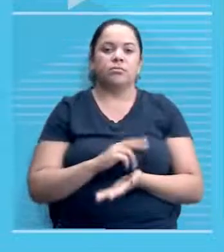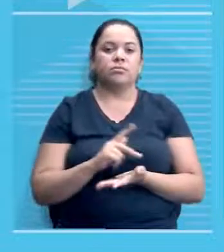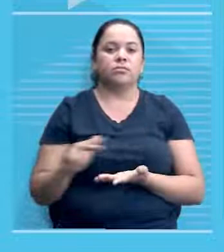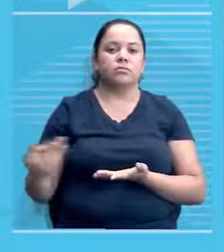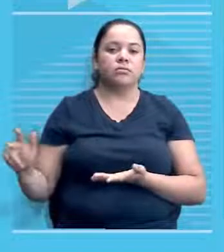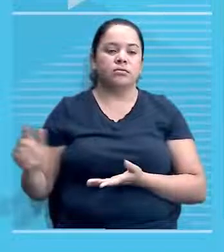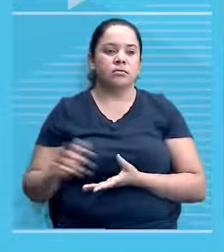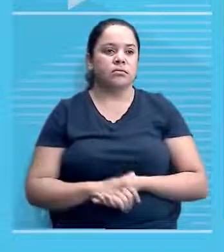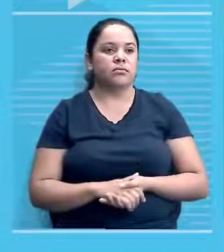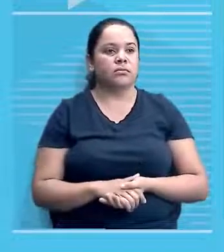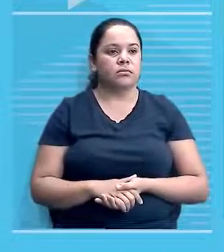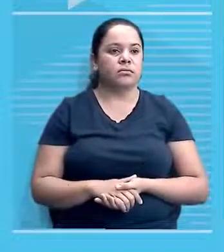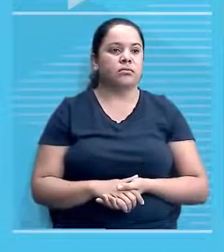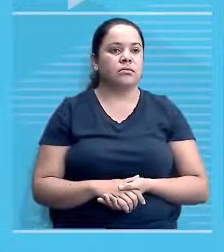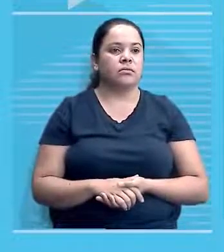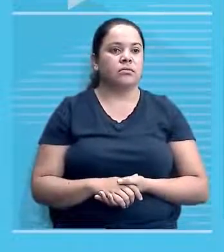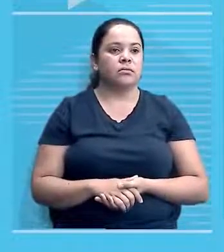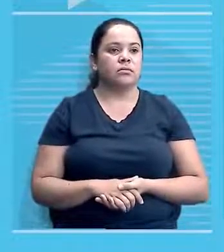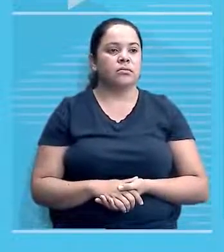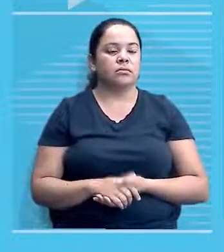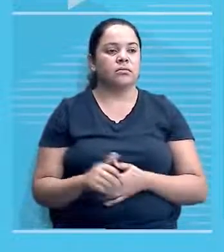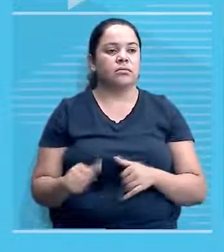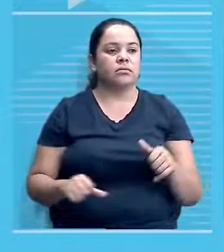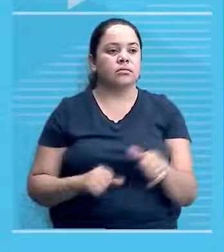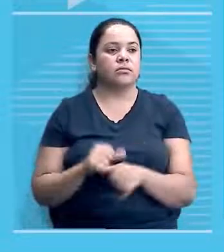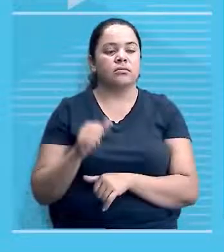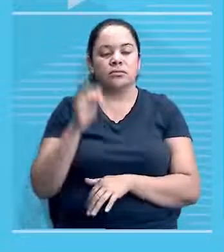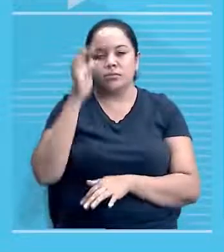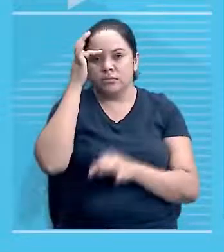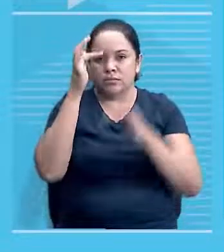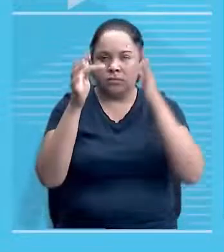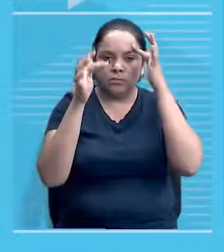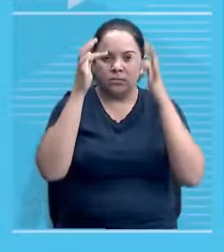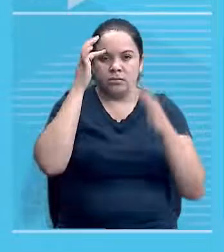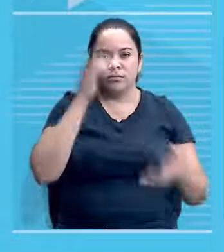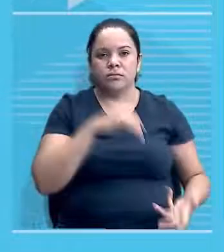século de muitas mudanças filosóficas para o mundo ocidental